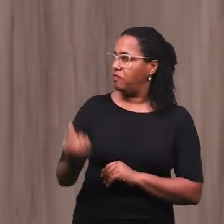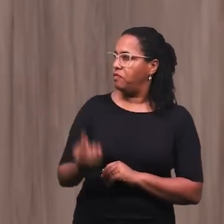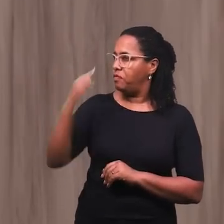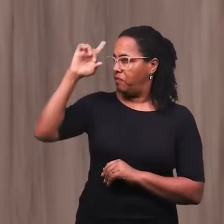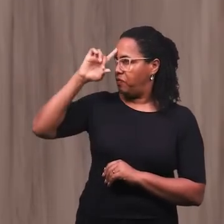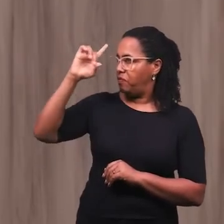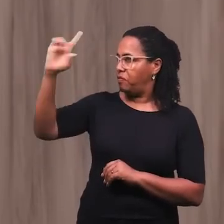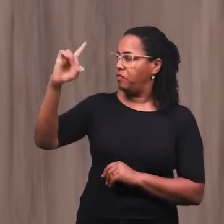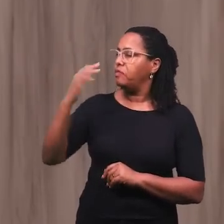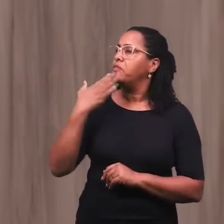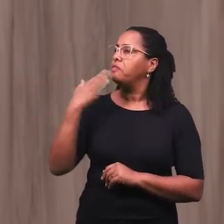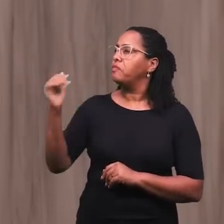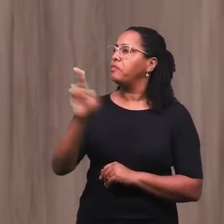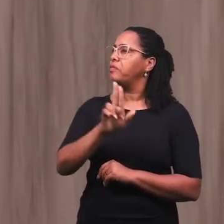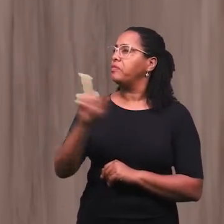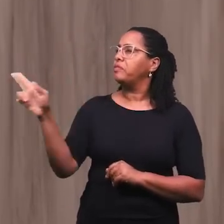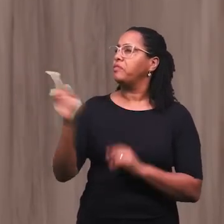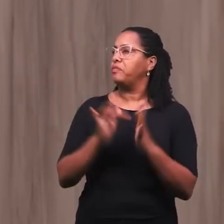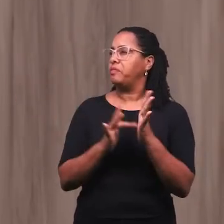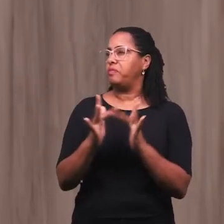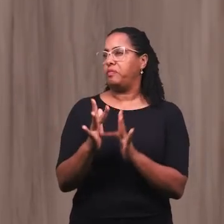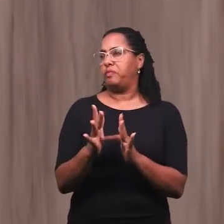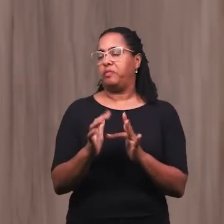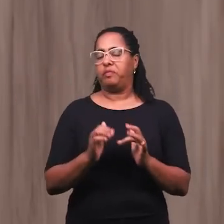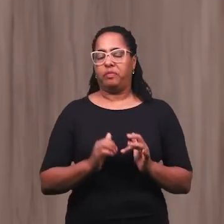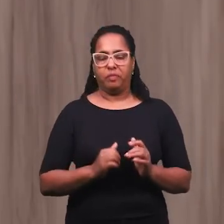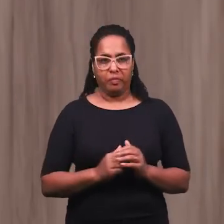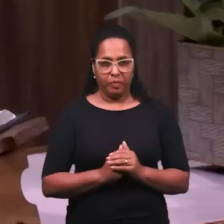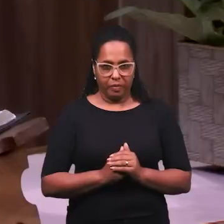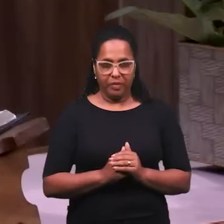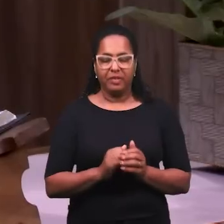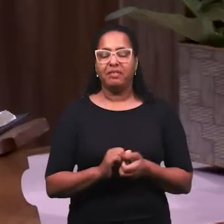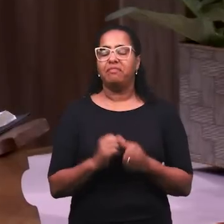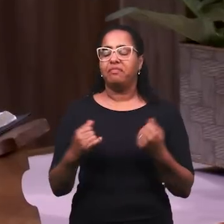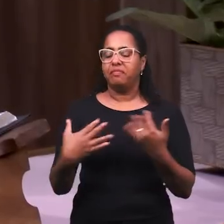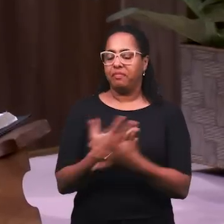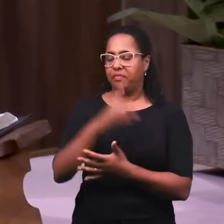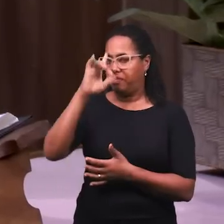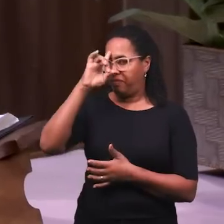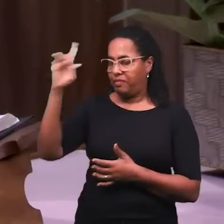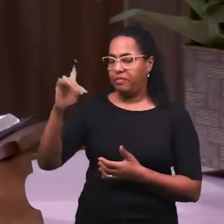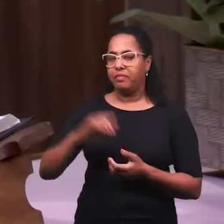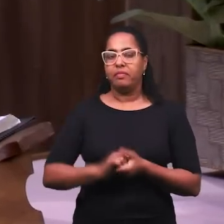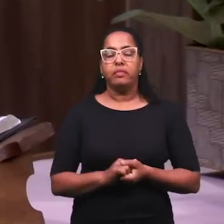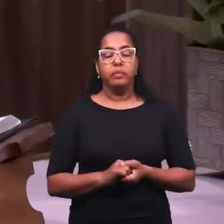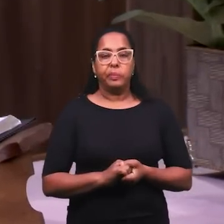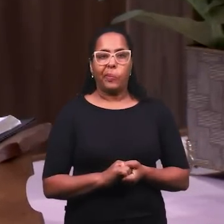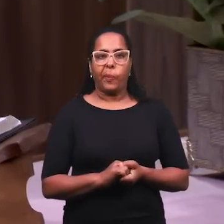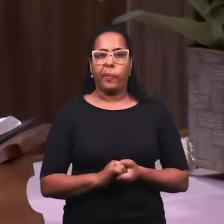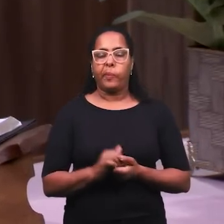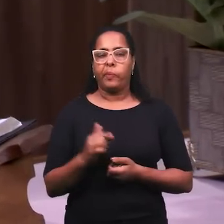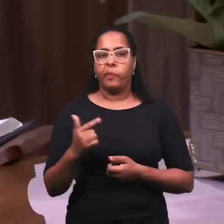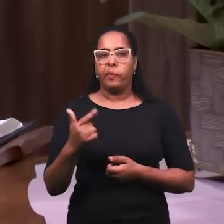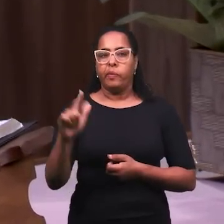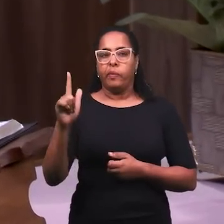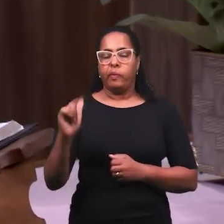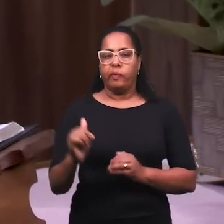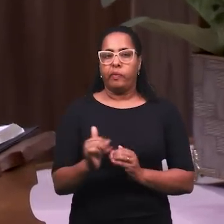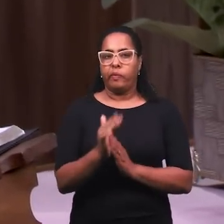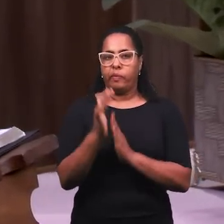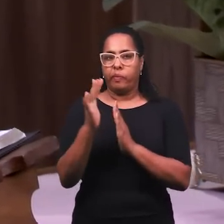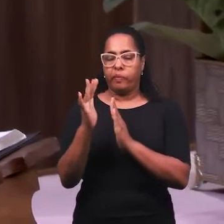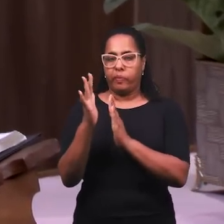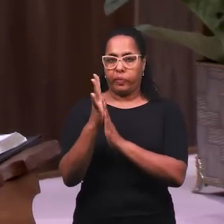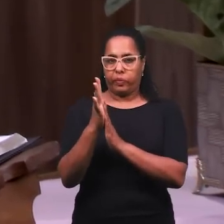só o Senhor é Deus. É o nosso clamor em nome de Jesus. Amém. Glória a Deus. Nós vamos cantar agora mais